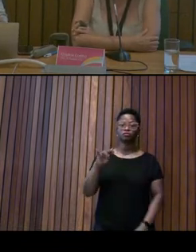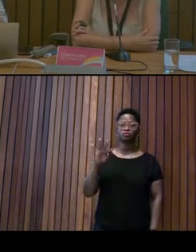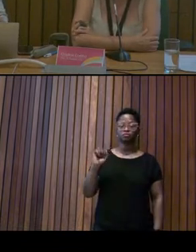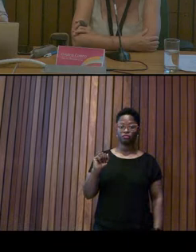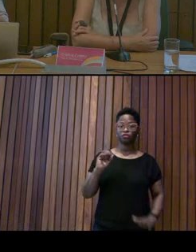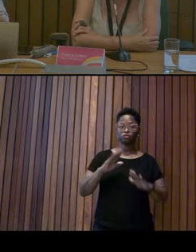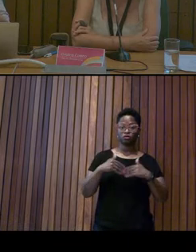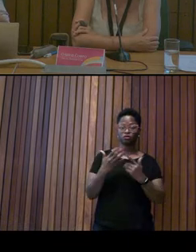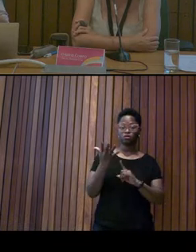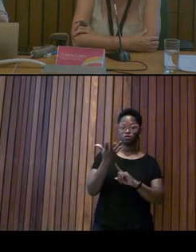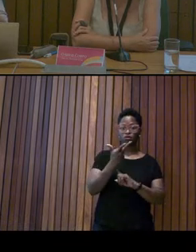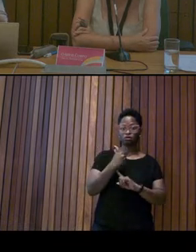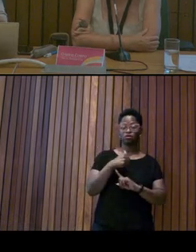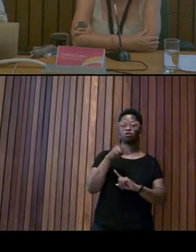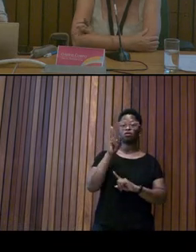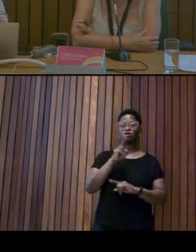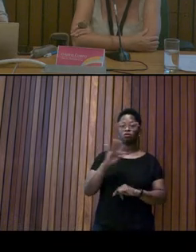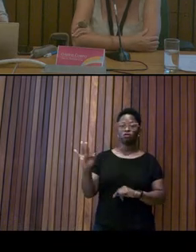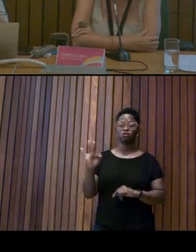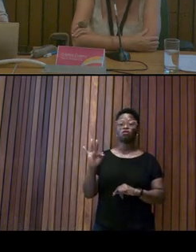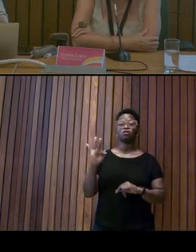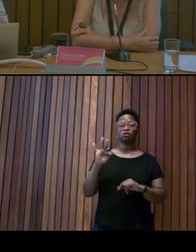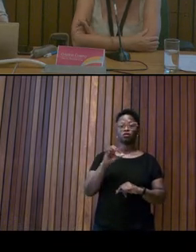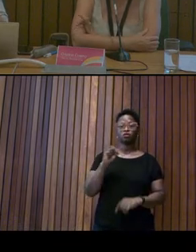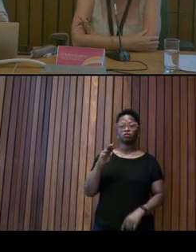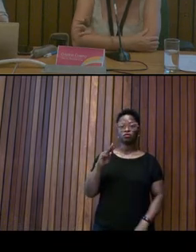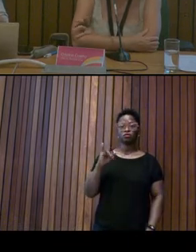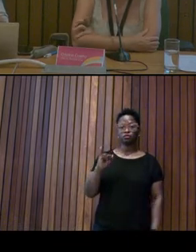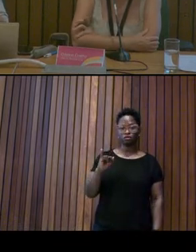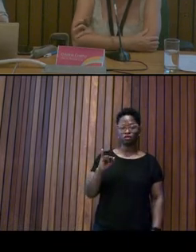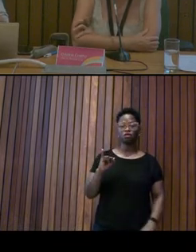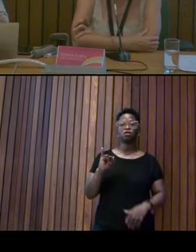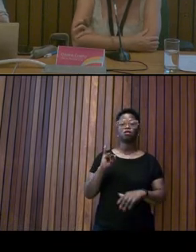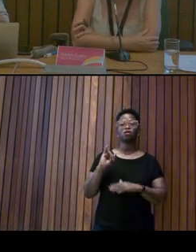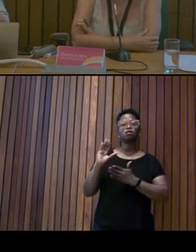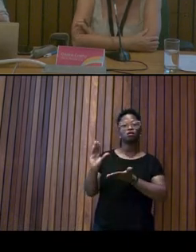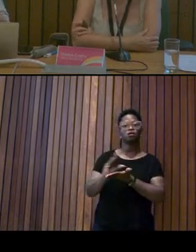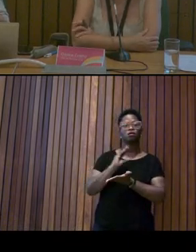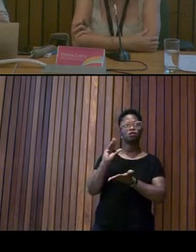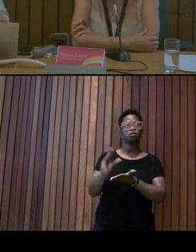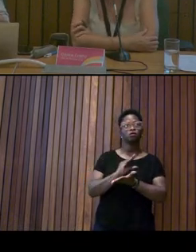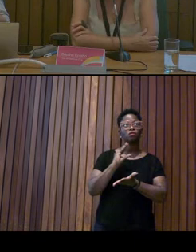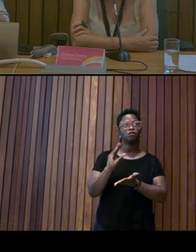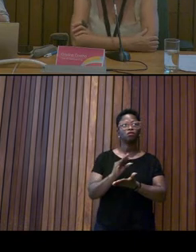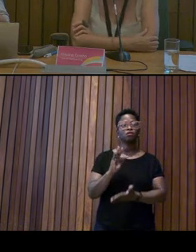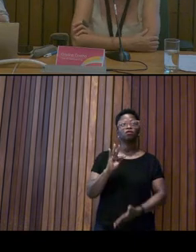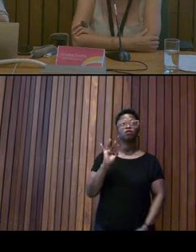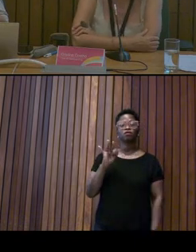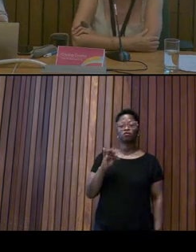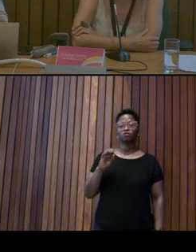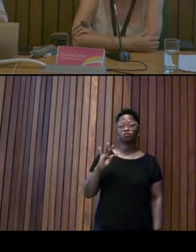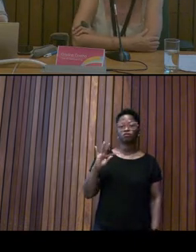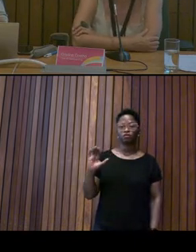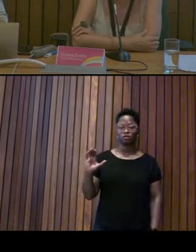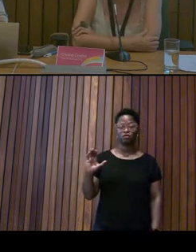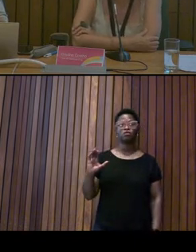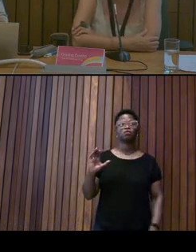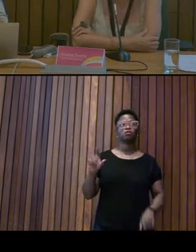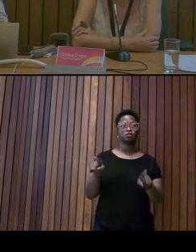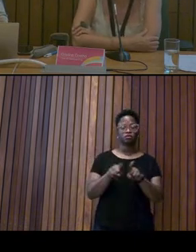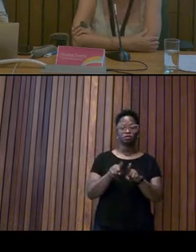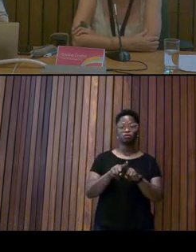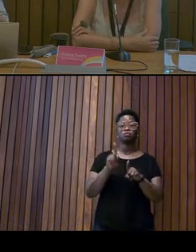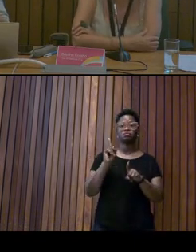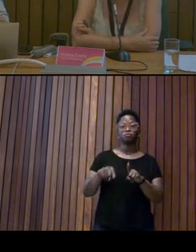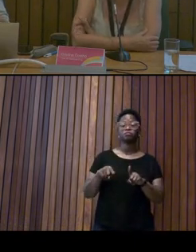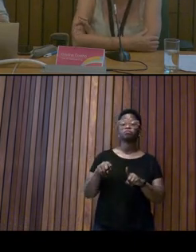Belas Artes da Universidade Federal do Rio de Janeiro e do SENAI. Patrocínio da FIOTEC, né, Fundação para o Desenvolvimento Científico e